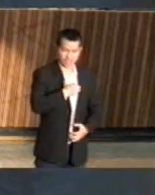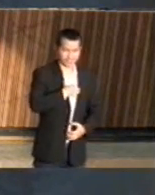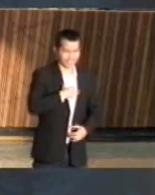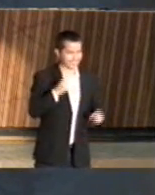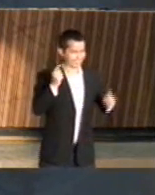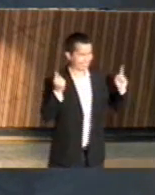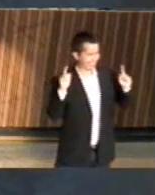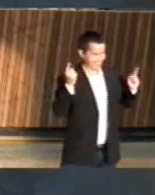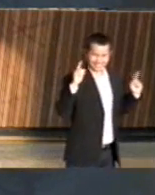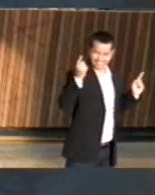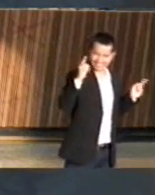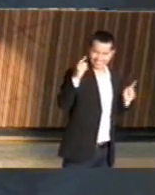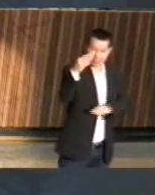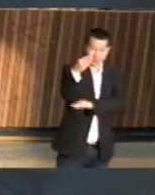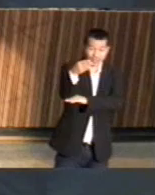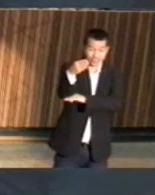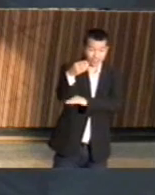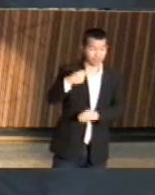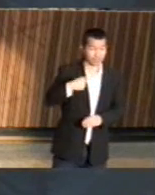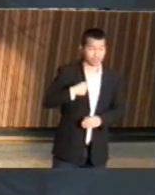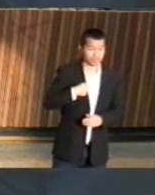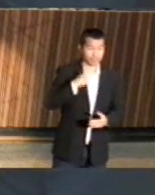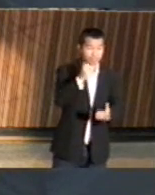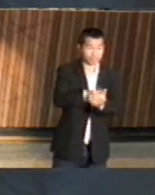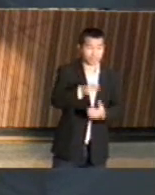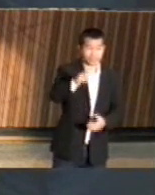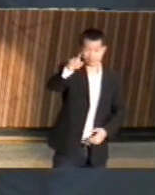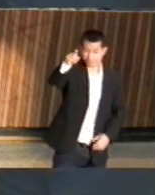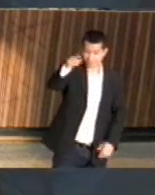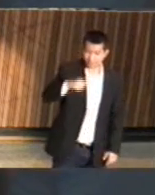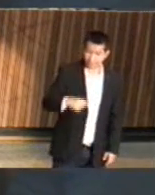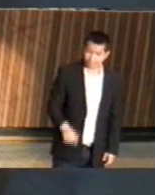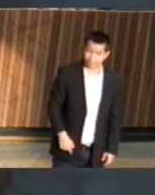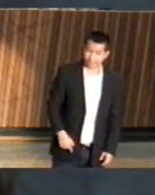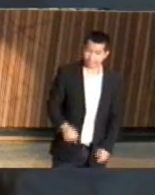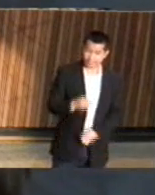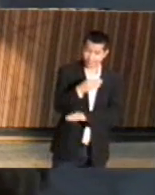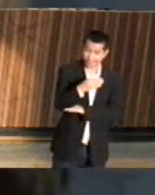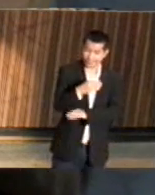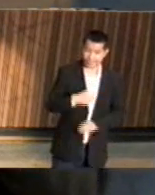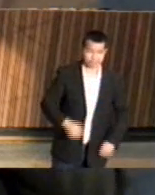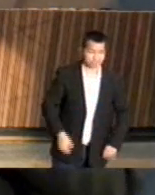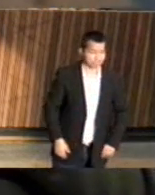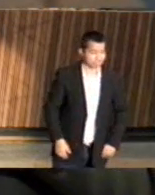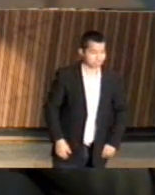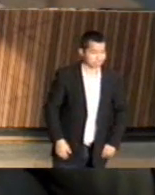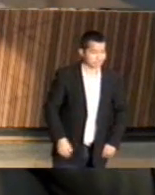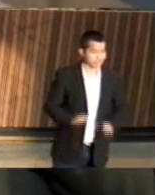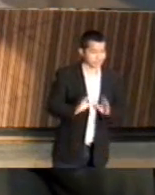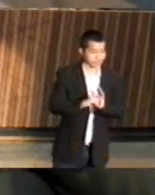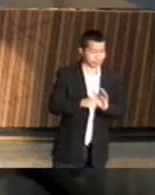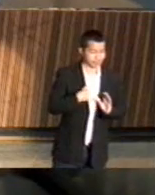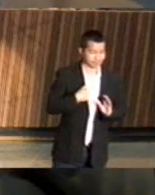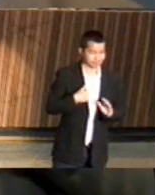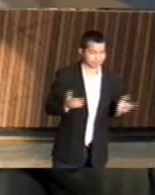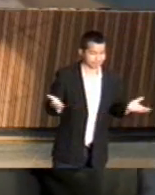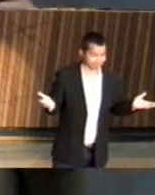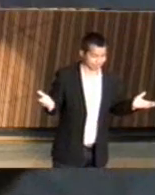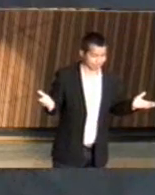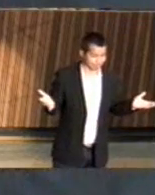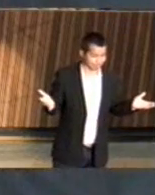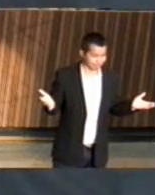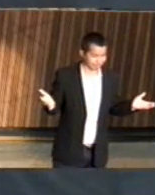e talvez você como pai está esperando um posicionamento do seu filho, quem sabe hoje o Espírito Santo vai te dizer